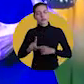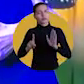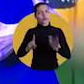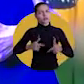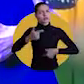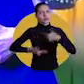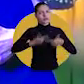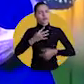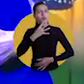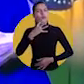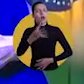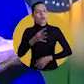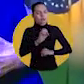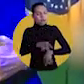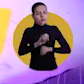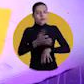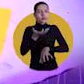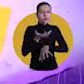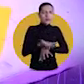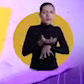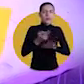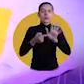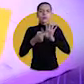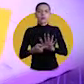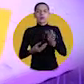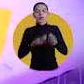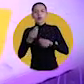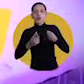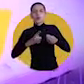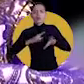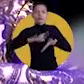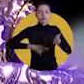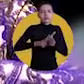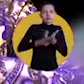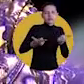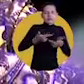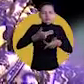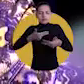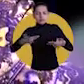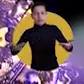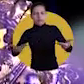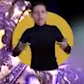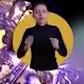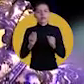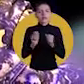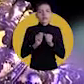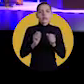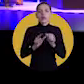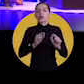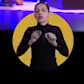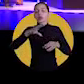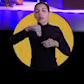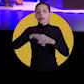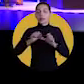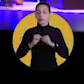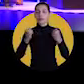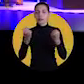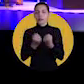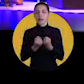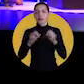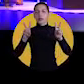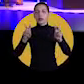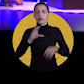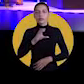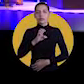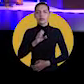ministrando disciplinas sobre documentário. A solenidade encerrou a programação do Seminário Césio 137, 30 anos